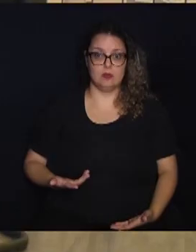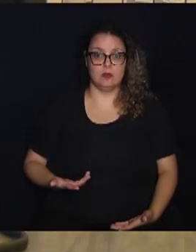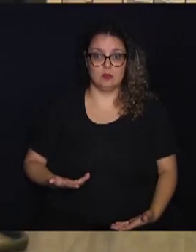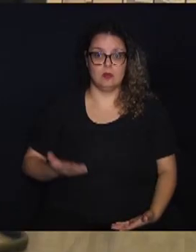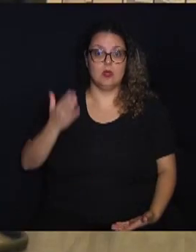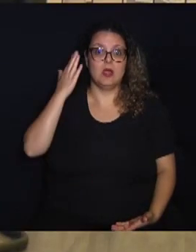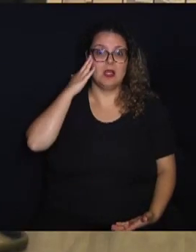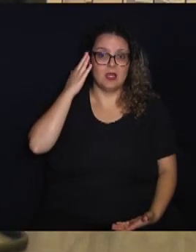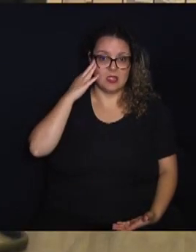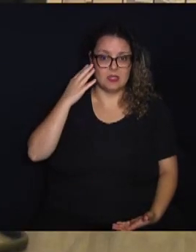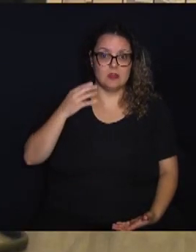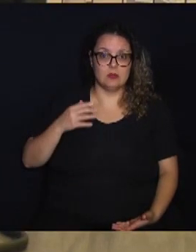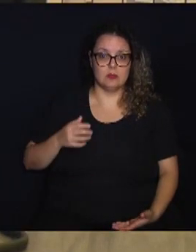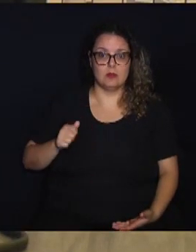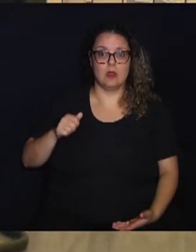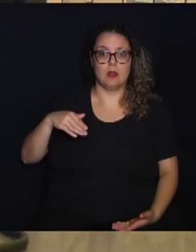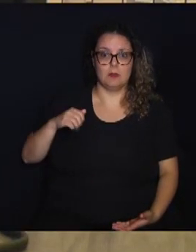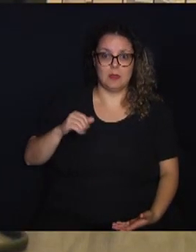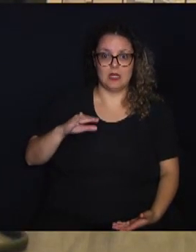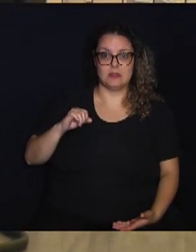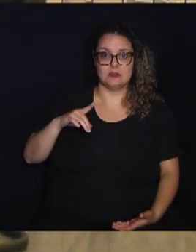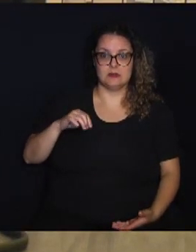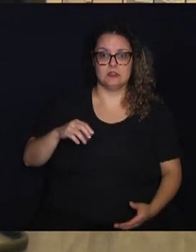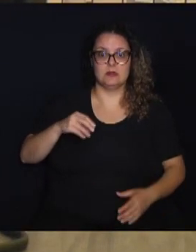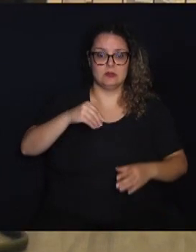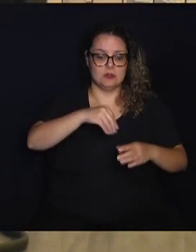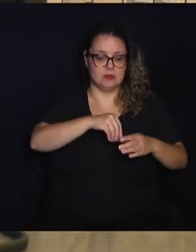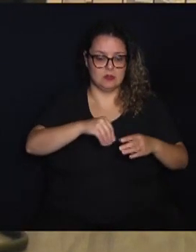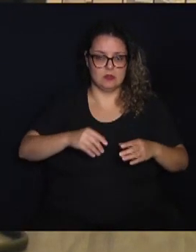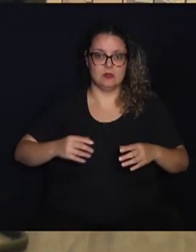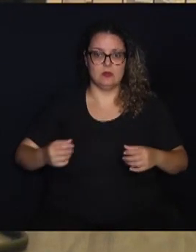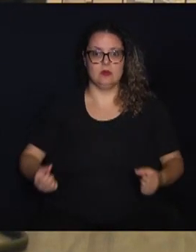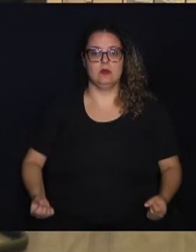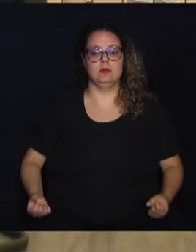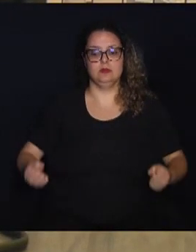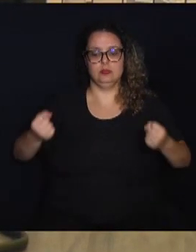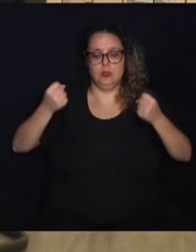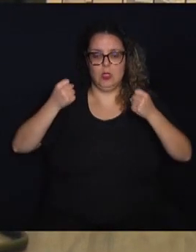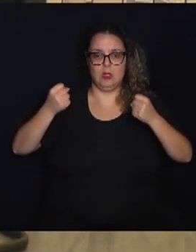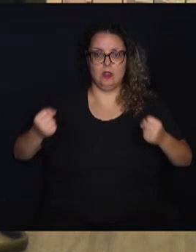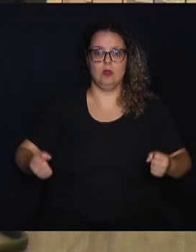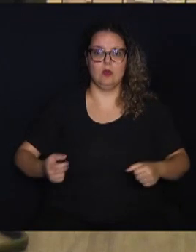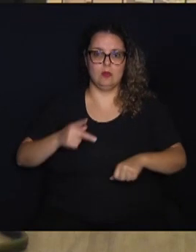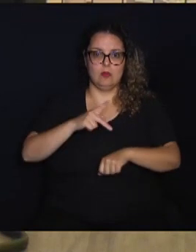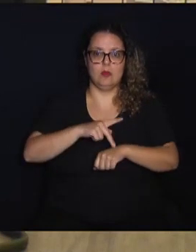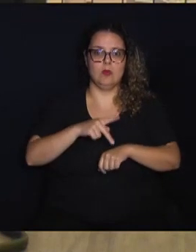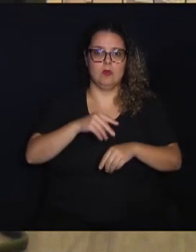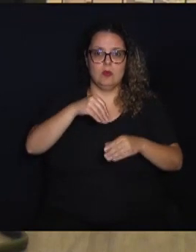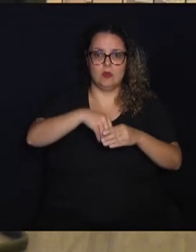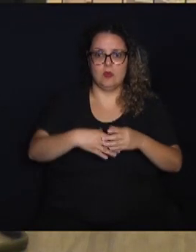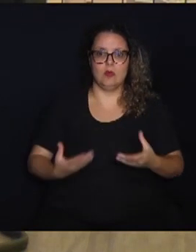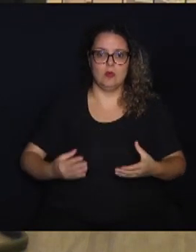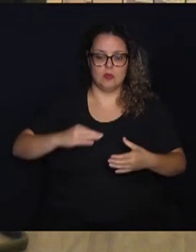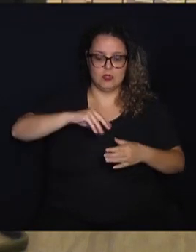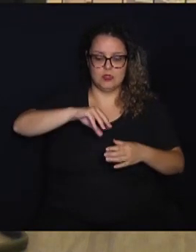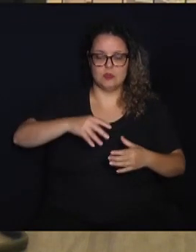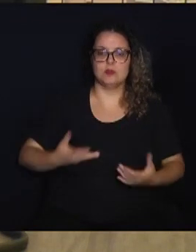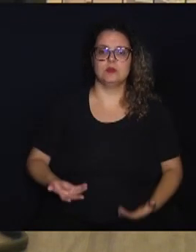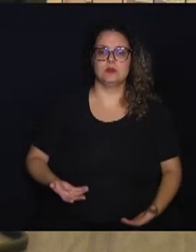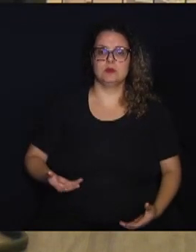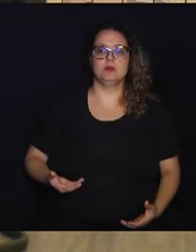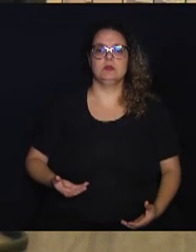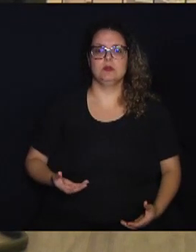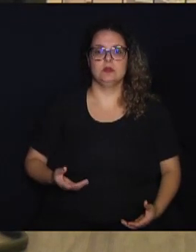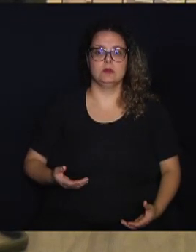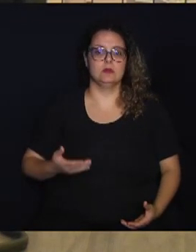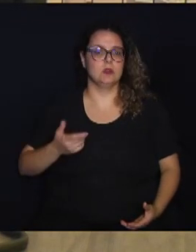seu amaciante, você vai colocar areia no amaciante, você vai colocar pedra, sei lá, dentro da garrafa de refrigerante. Ah,